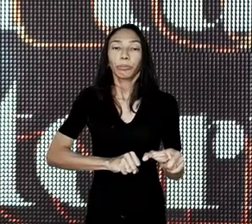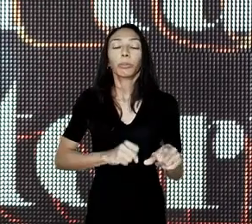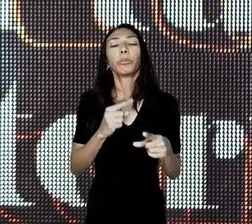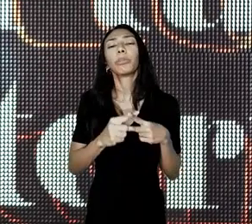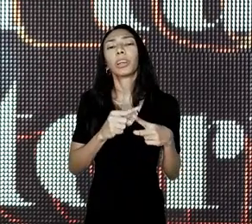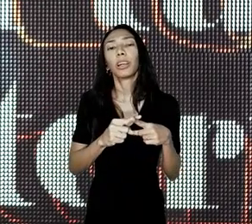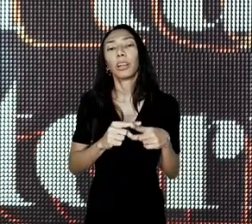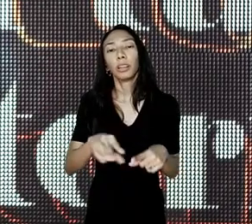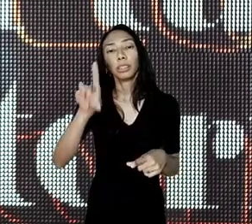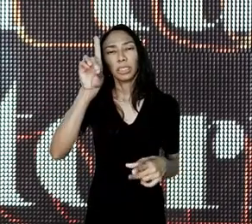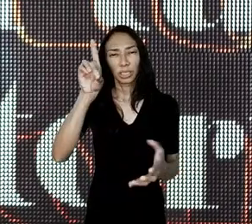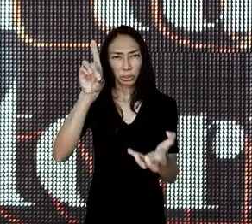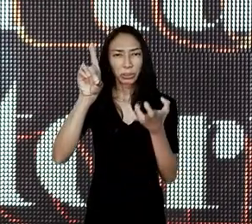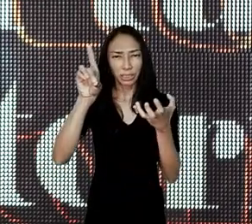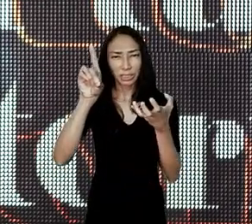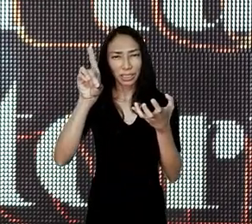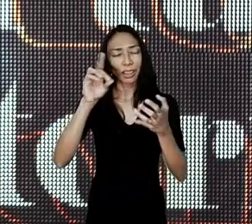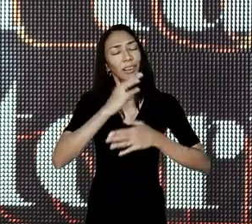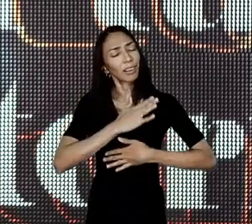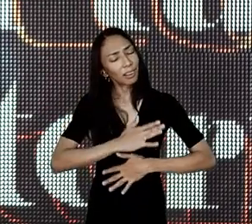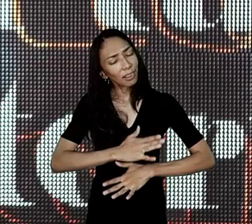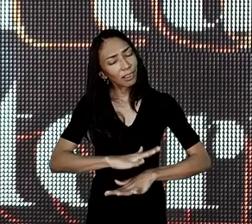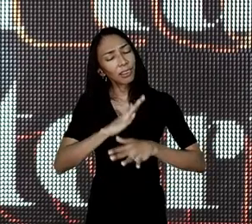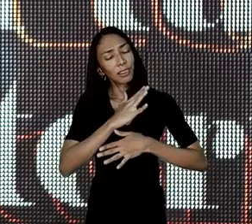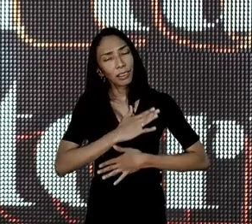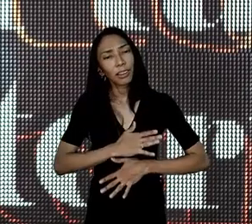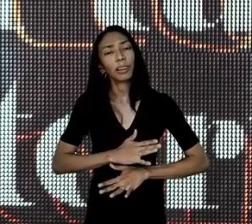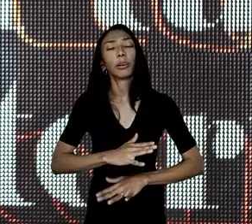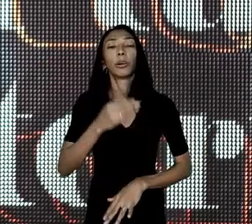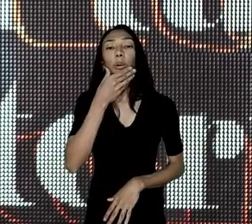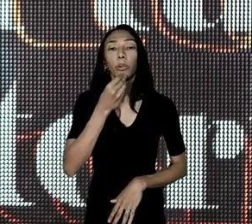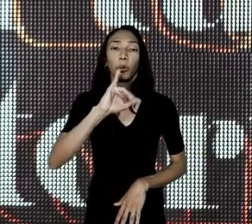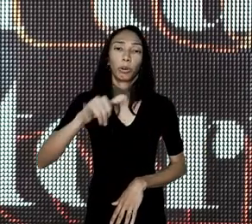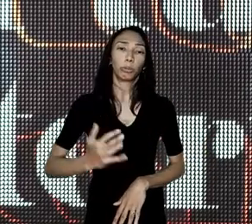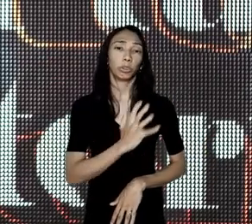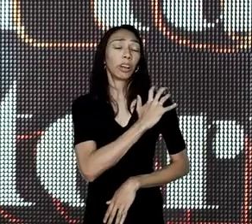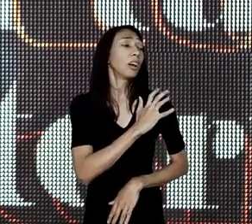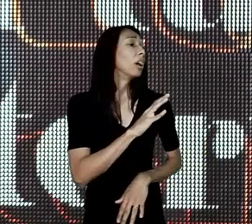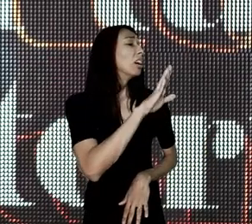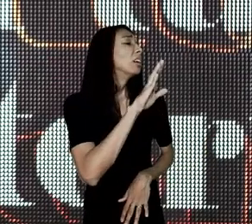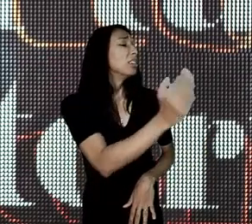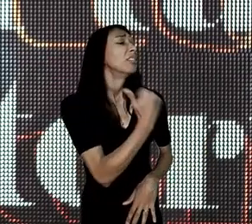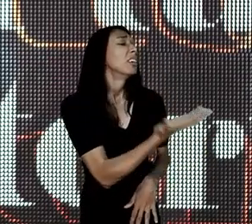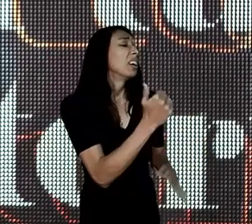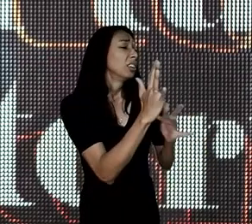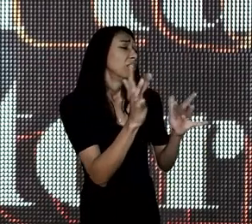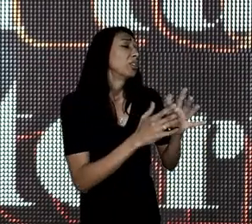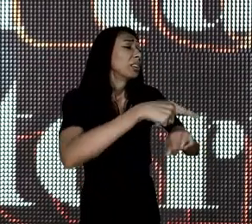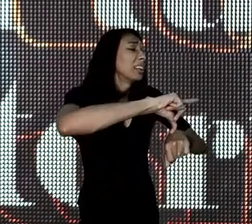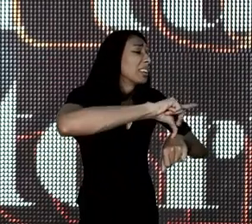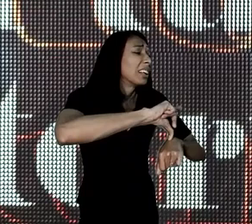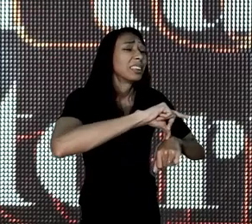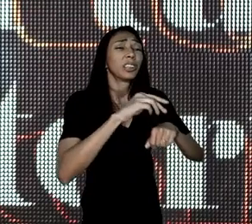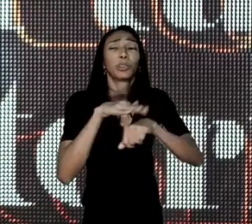não se move pela nossa ansiedade. Provavelmente Jairo estava dizendo, Jesus, vamos, vamos. O Senhor já se atrasou demais,